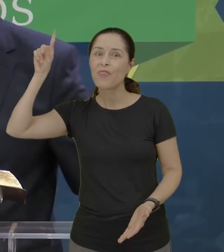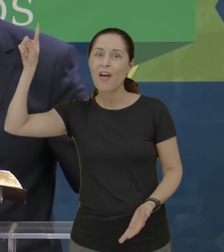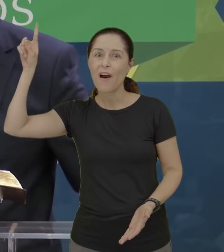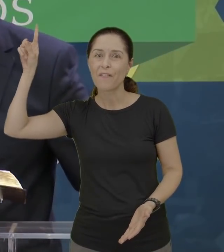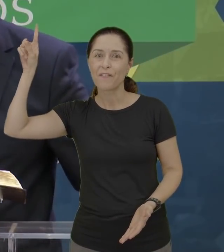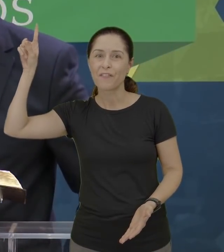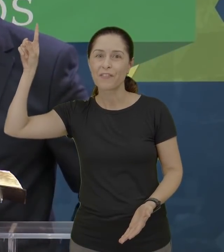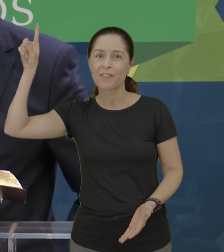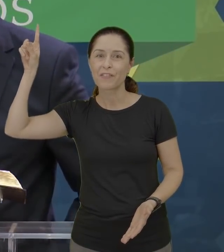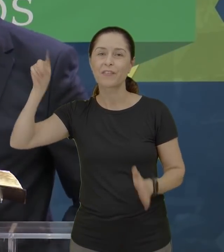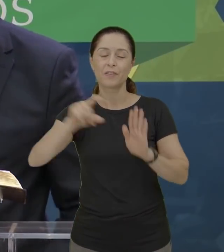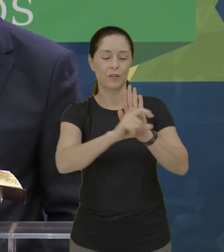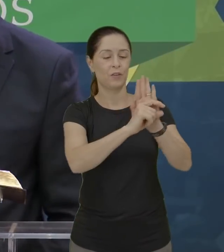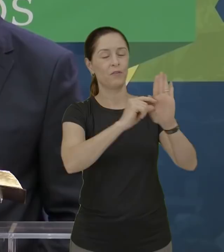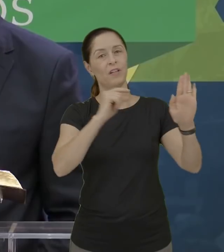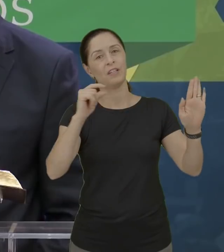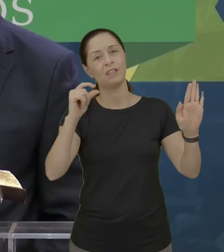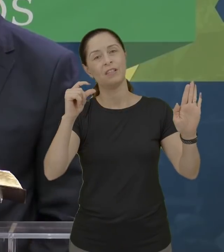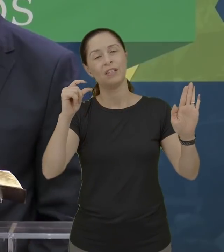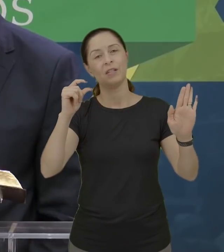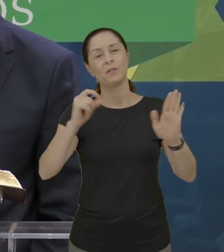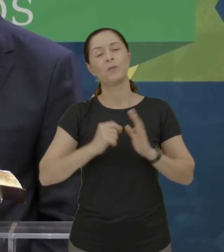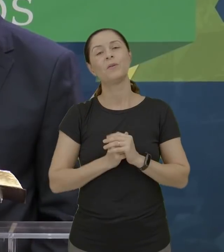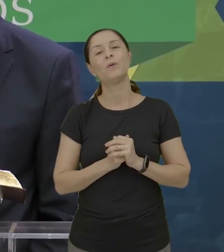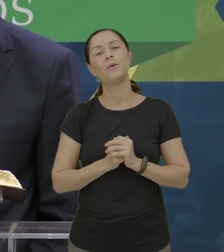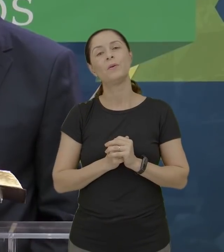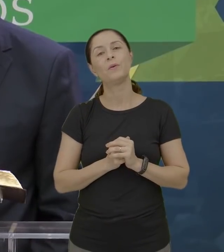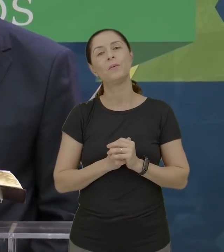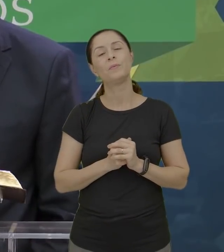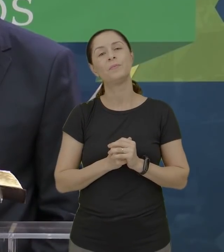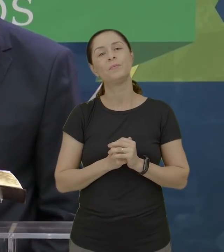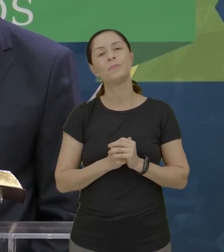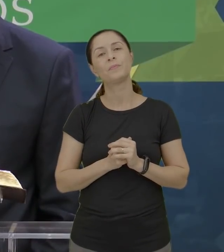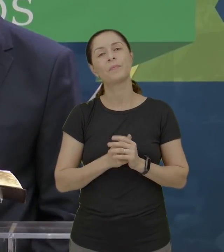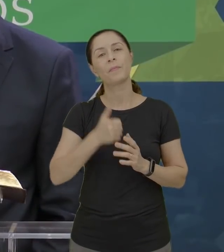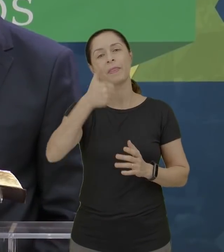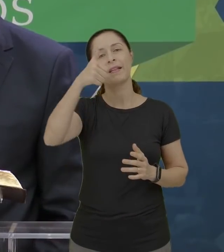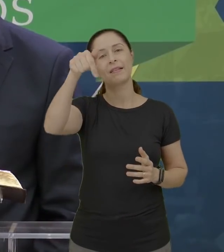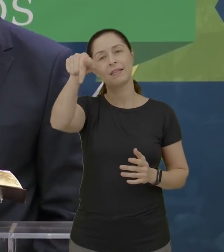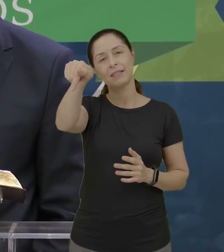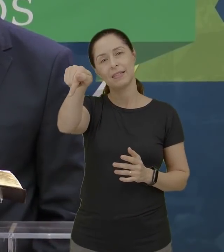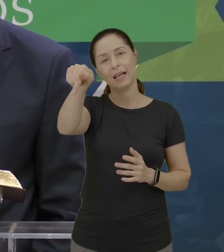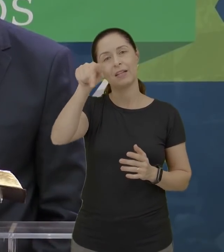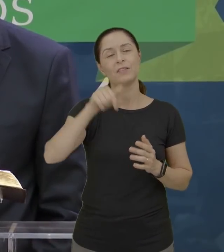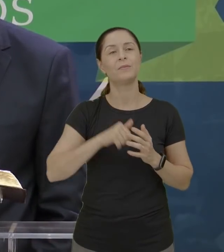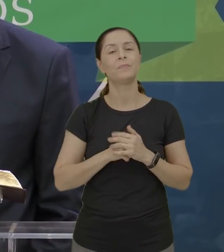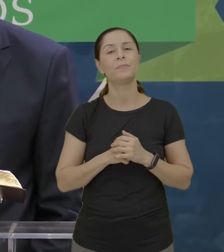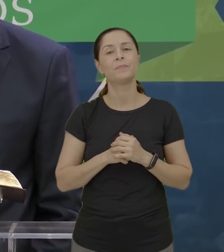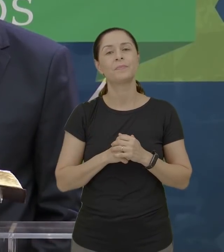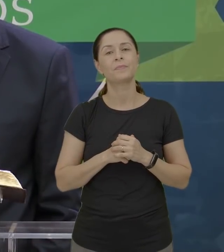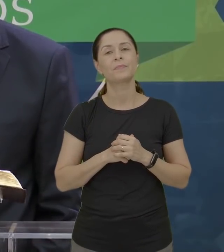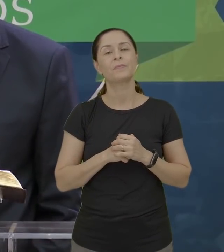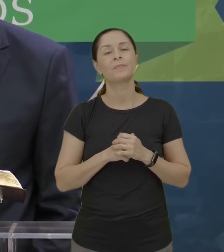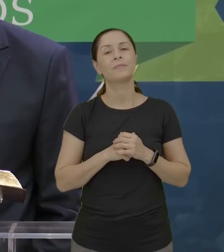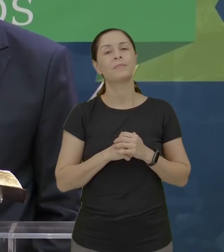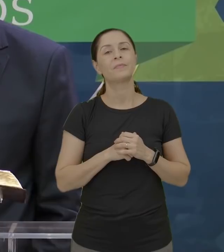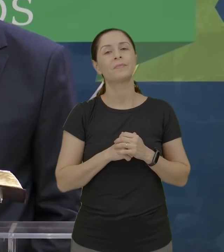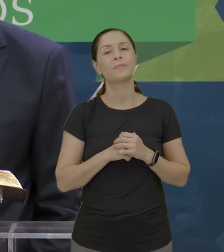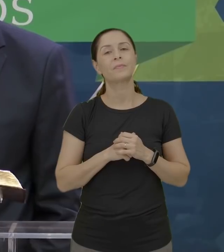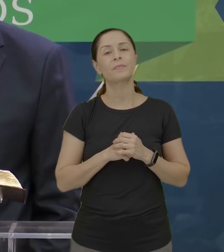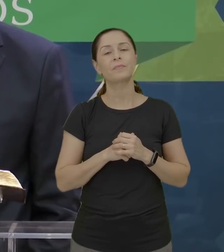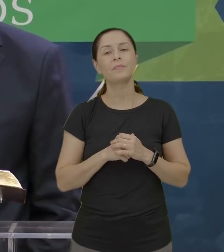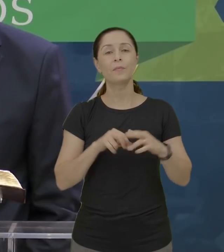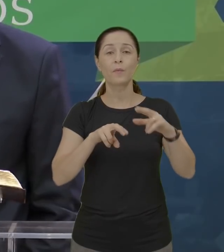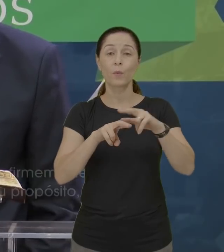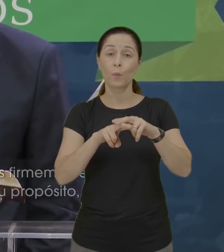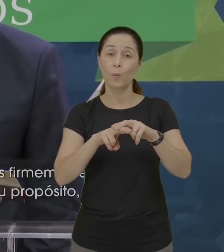para o versículo, por favor, olhe comigo, versículo 17, 6,17, Hebreus. Por